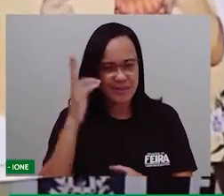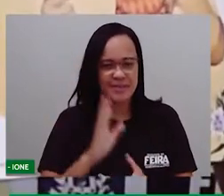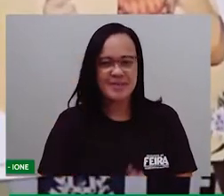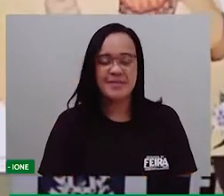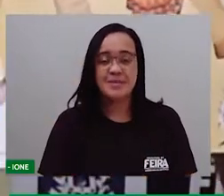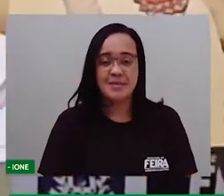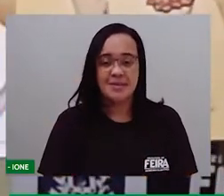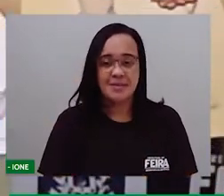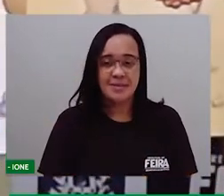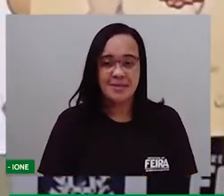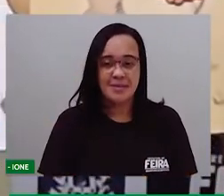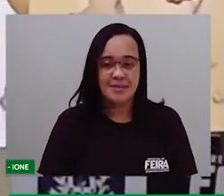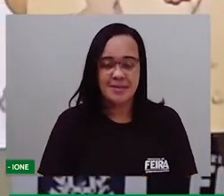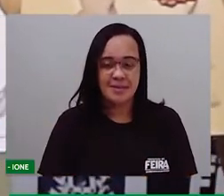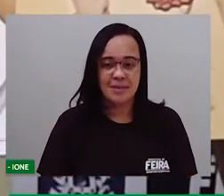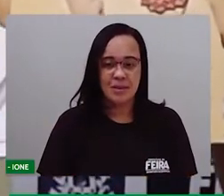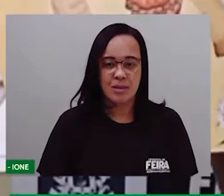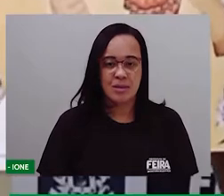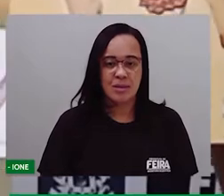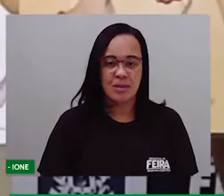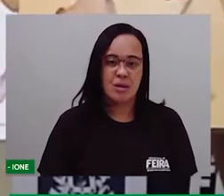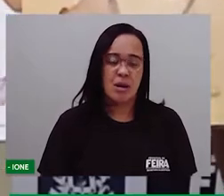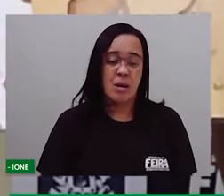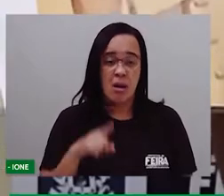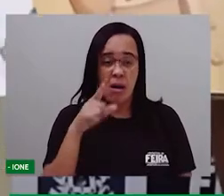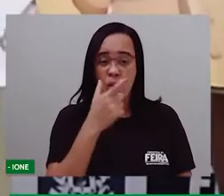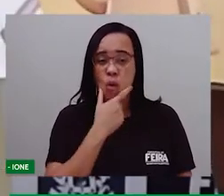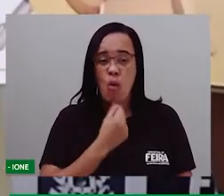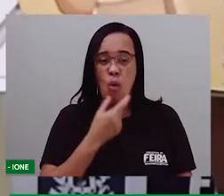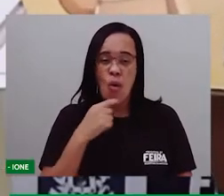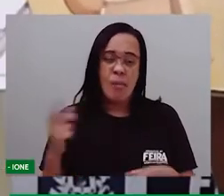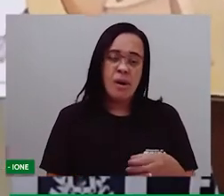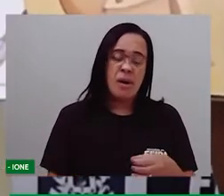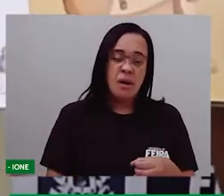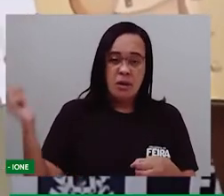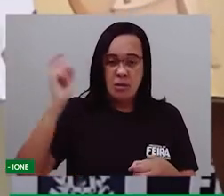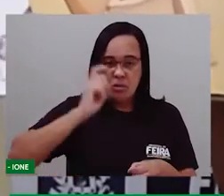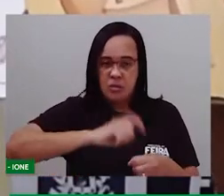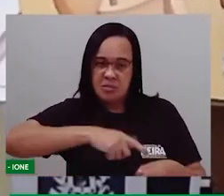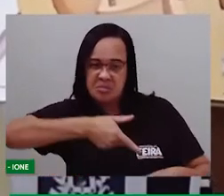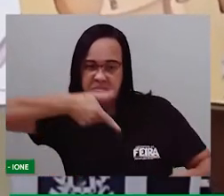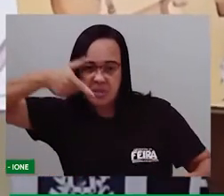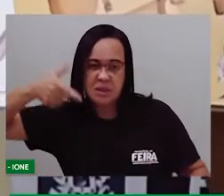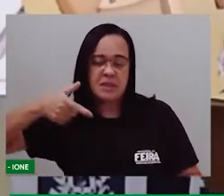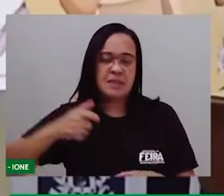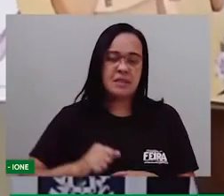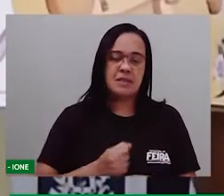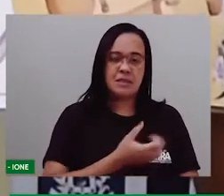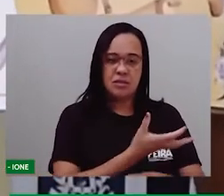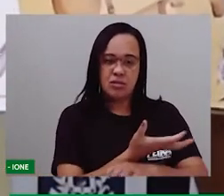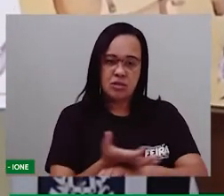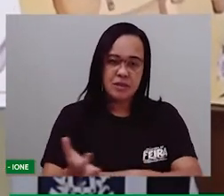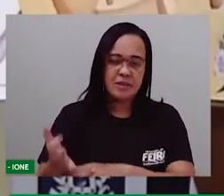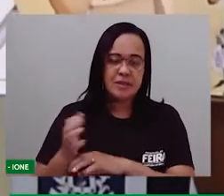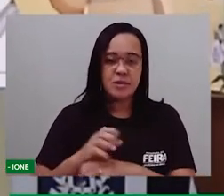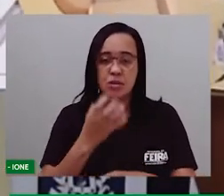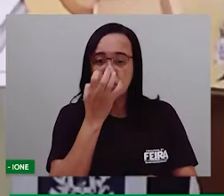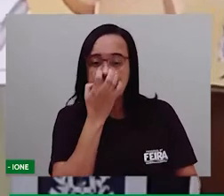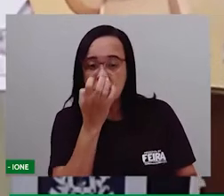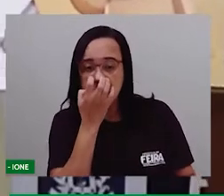e eu voltava da Caçada tem Alameda do jardim eu resolvi meu